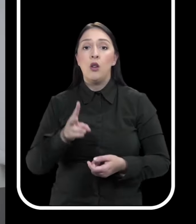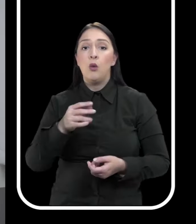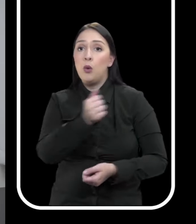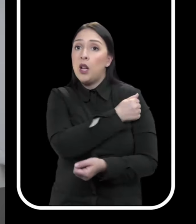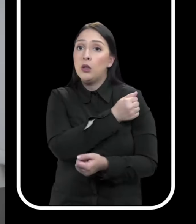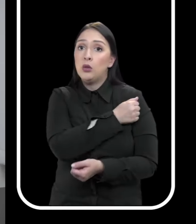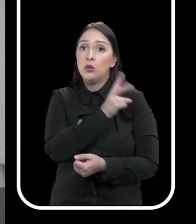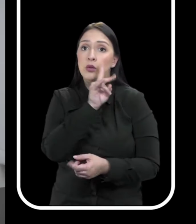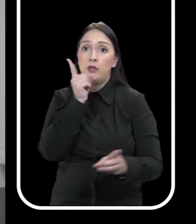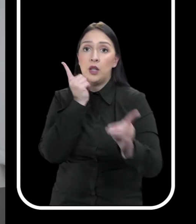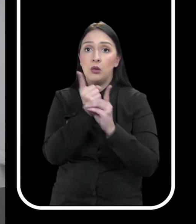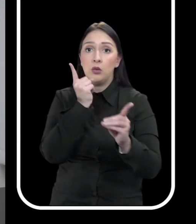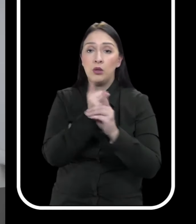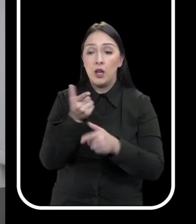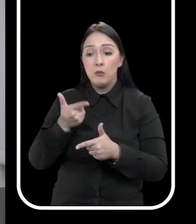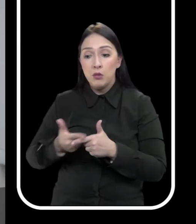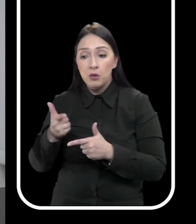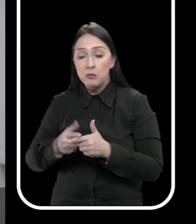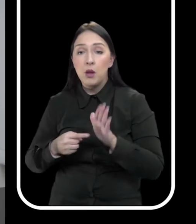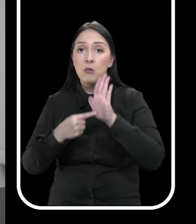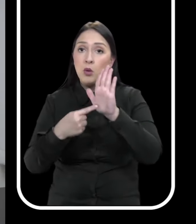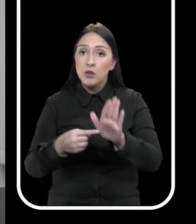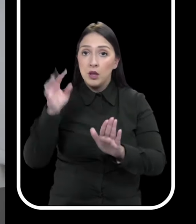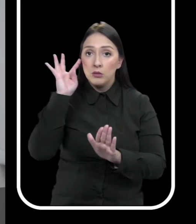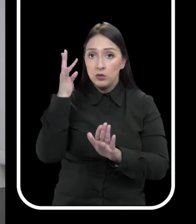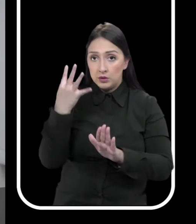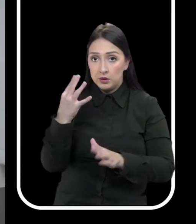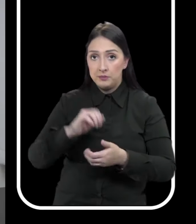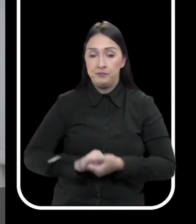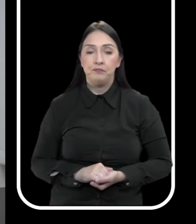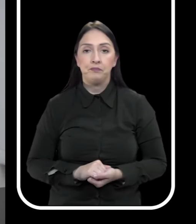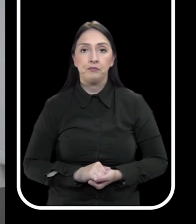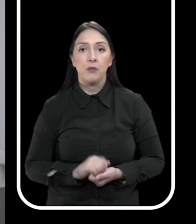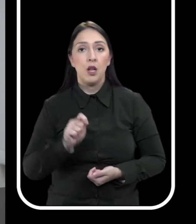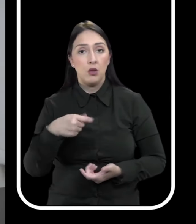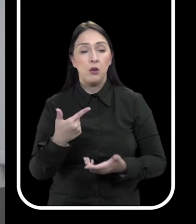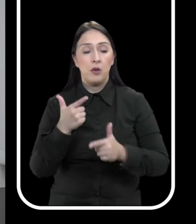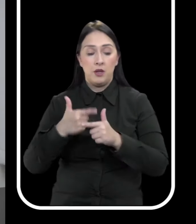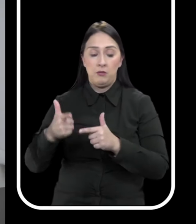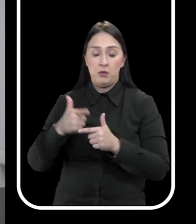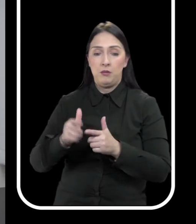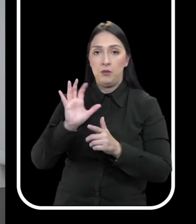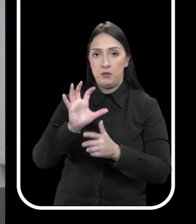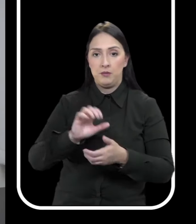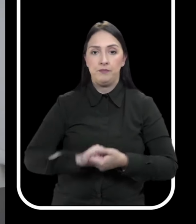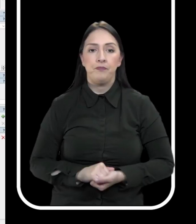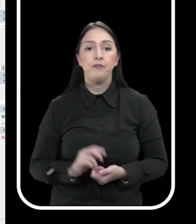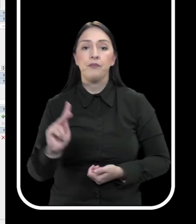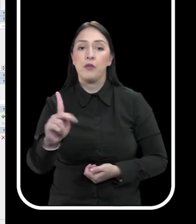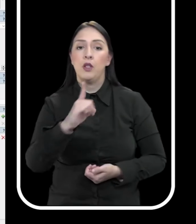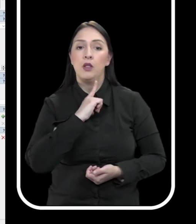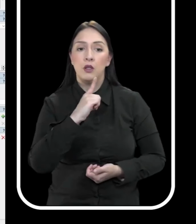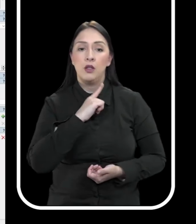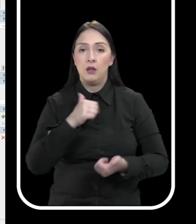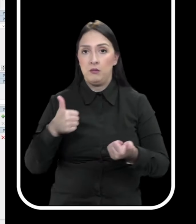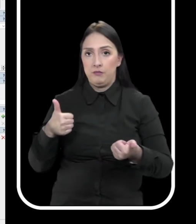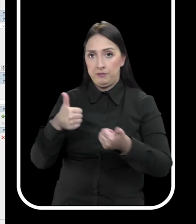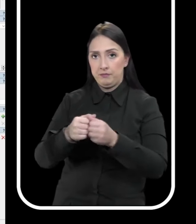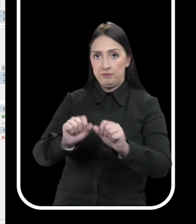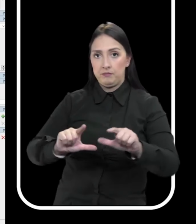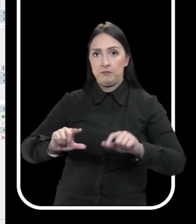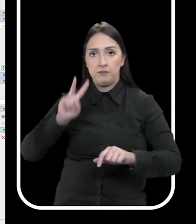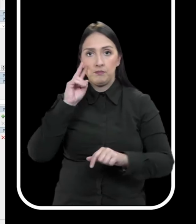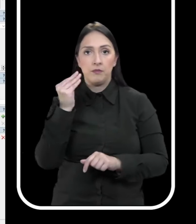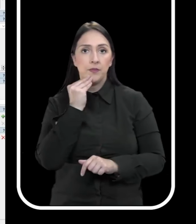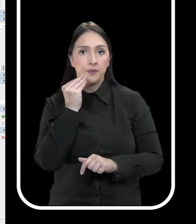identificar gargalos e vai apresentar algum tipo de solução para esse gargalo no processo. Então, nós temos aqui,